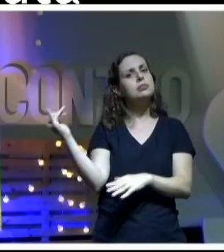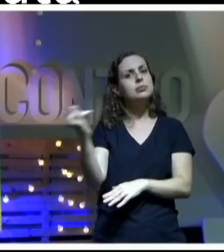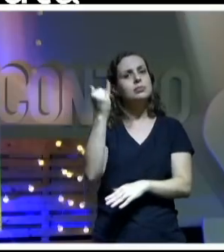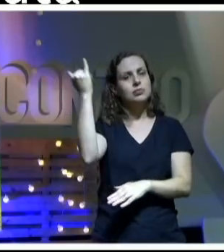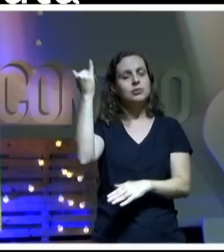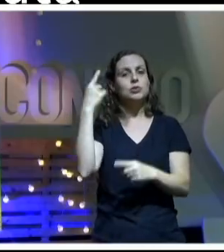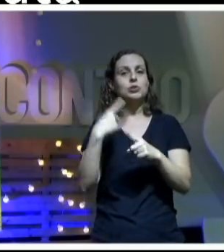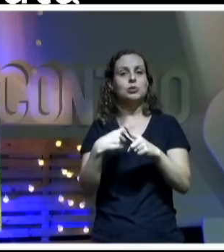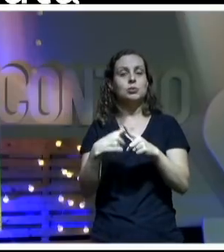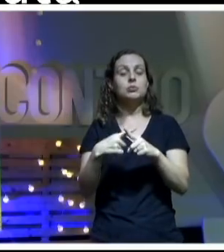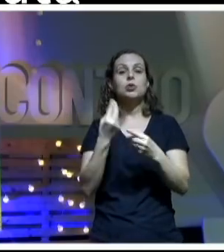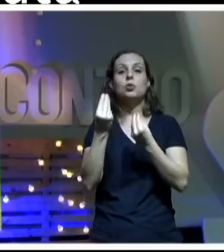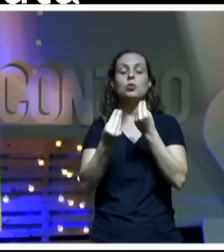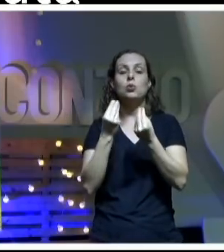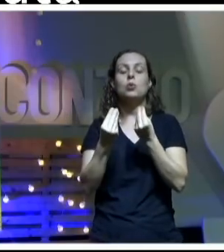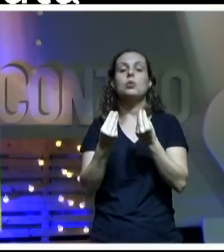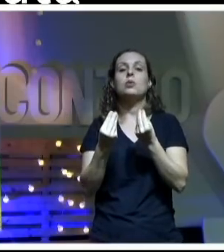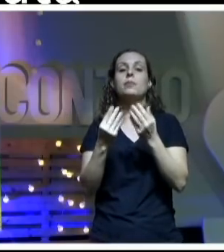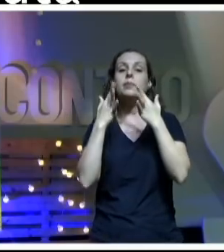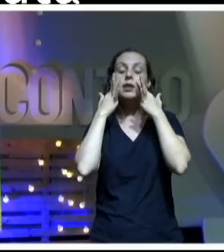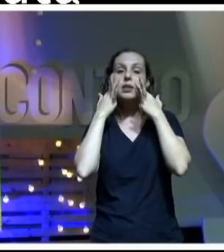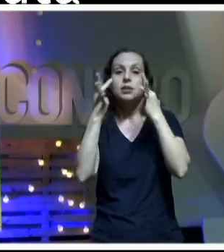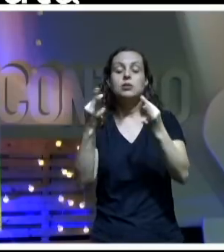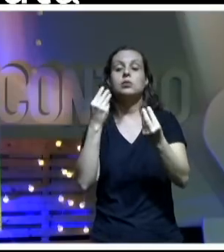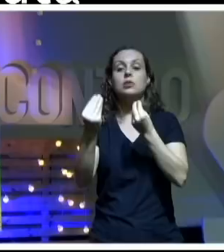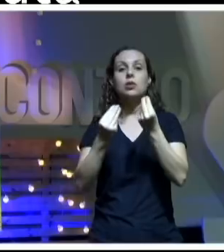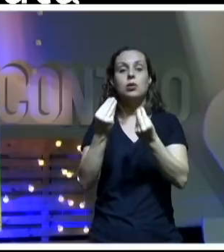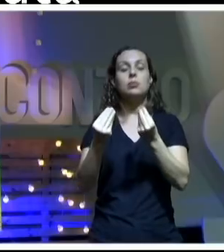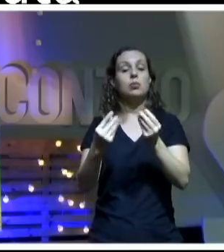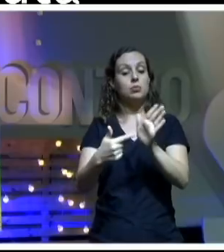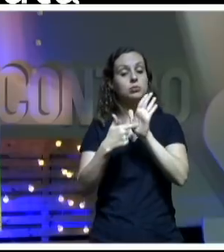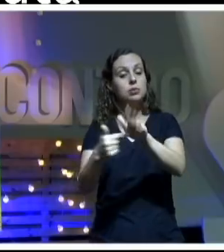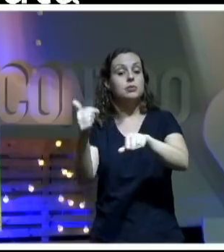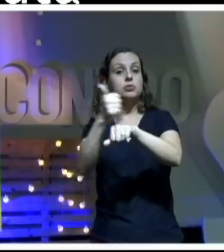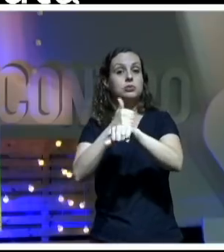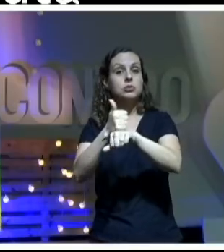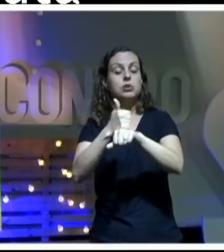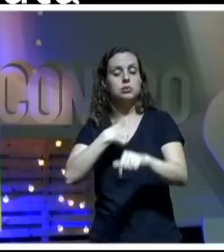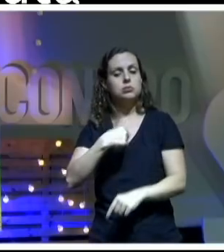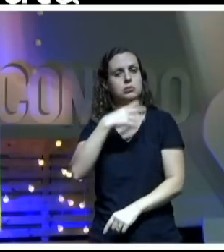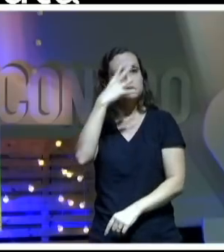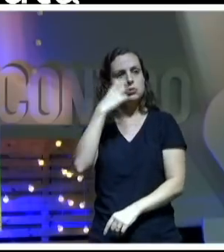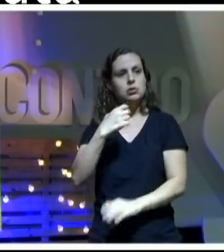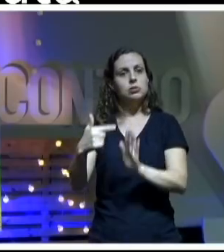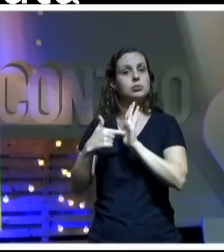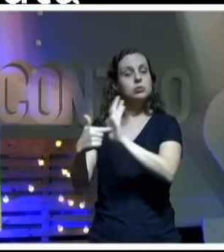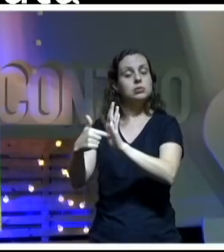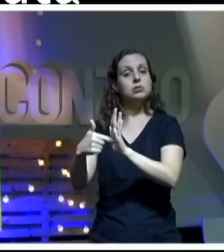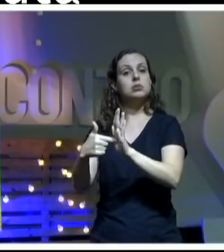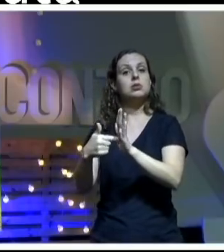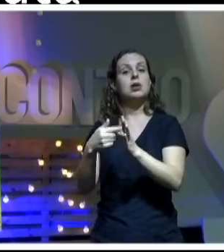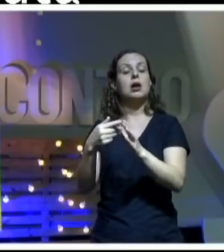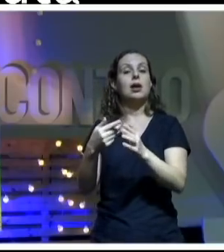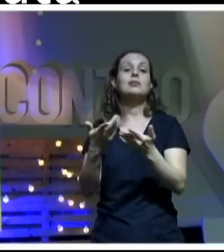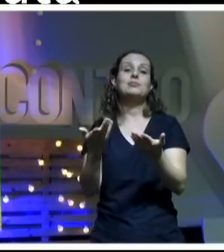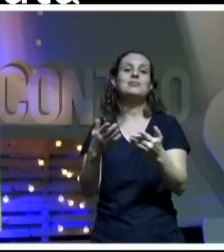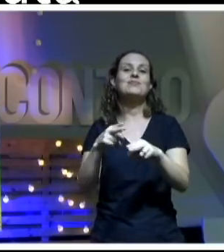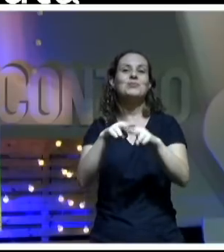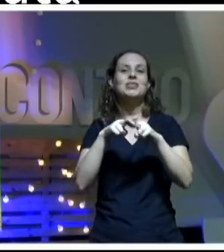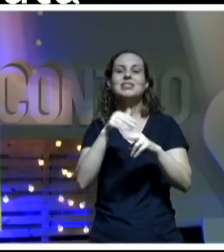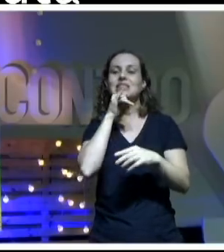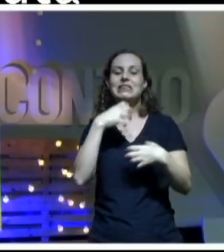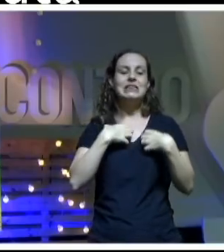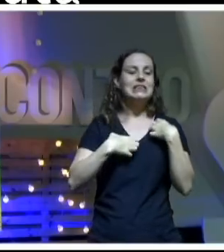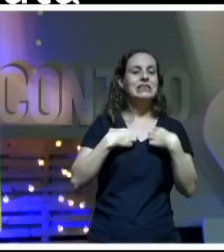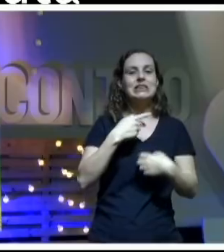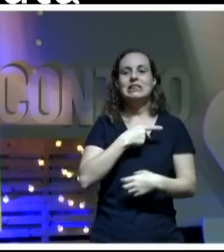concentrar sua atenção do problema de como devem se apresentar com profissionais sérios e que o mundo moderno por isso que sigam fazendo mestrado doutorado pesquisa